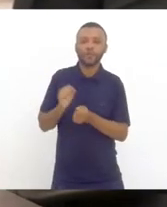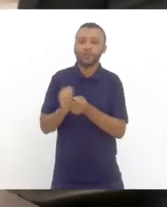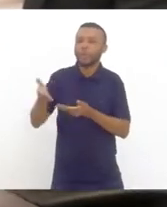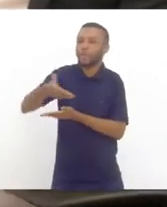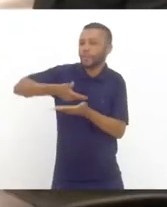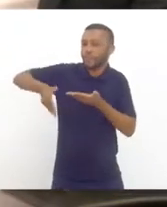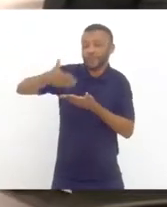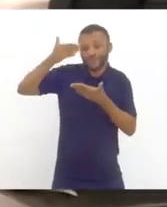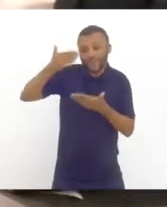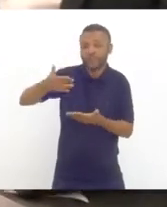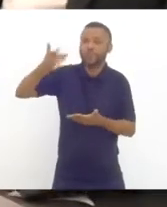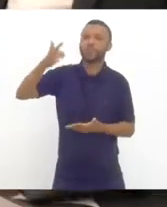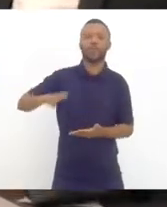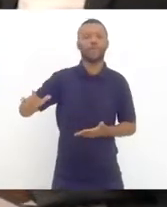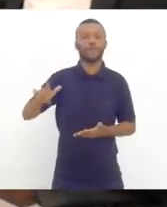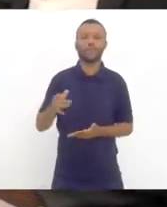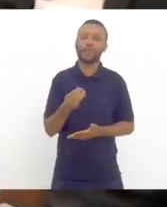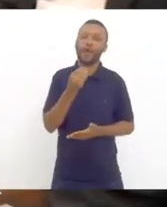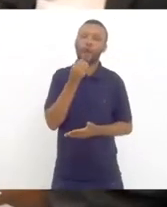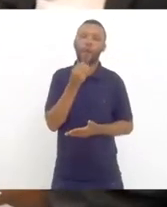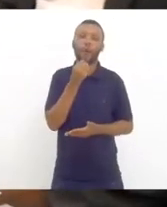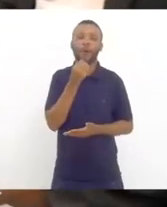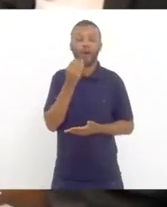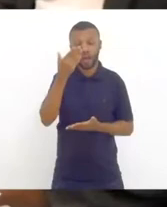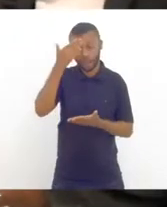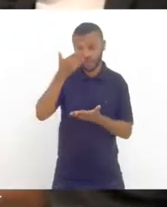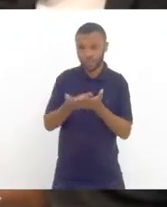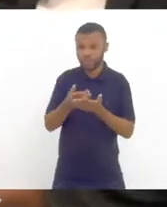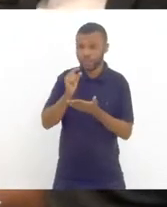Agradecer novamente essa oportunidade. Eu acho que na última